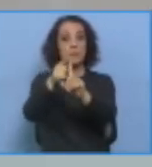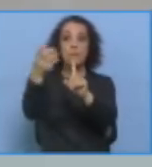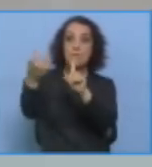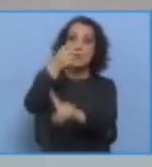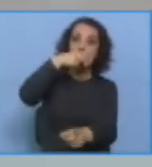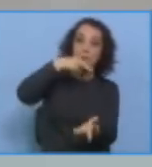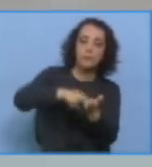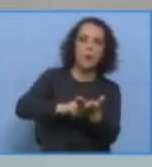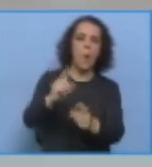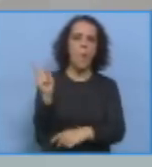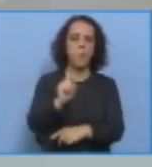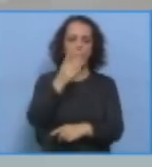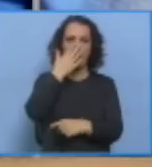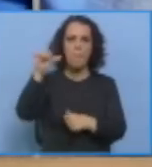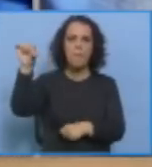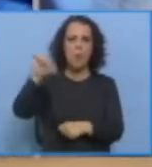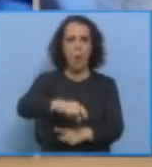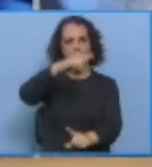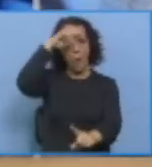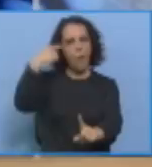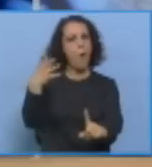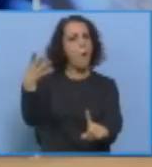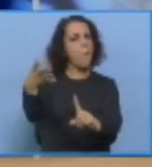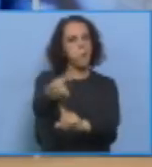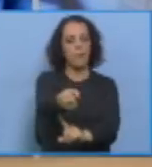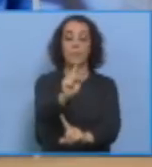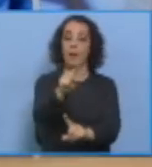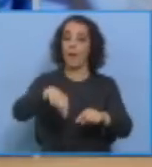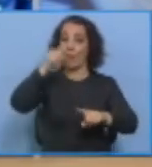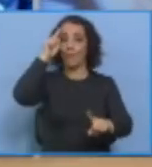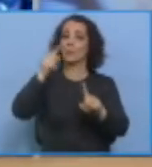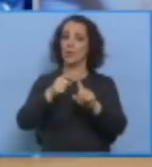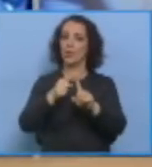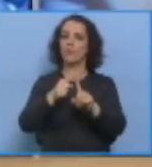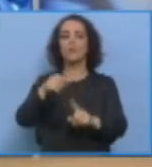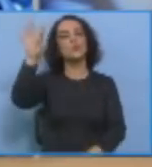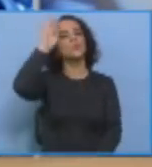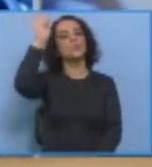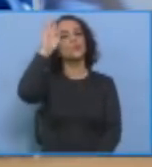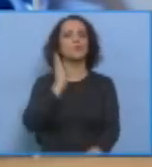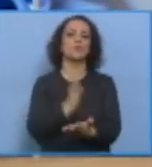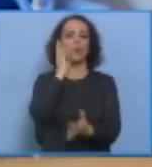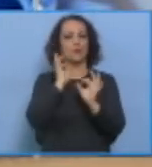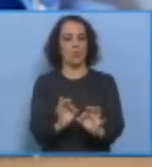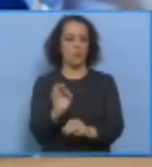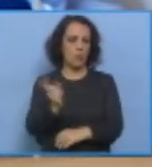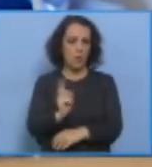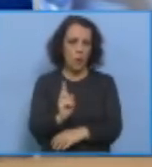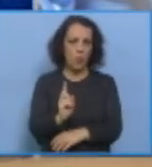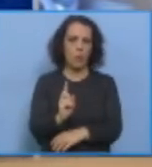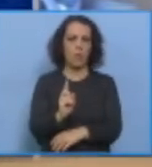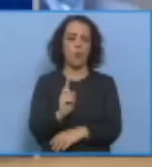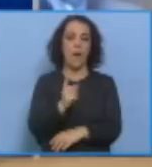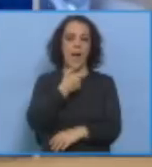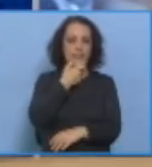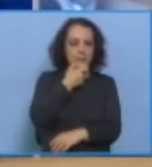vez mais longínquo. Sim, e vamos ver, este é um objetivo que não se constrói apenas por processo de sonho, não é? Uma coisa é aquilo que é